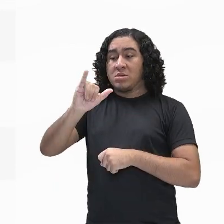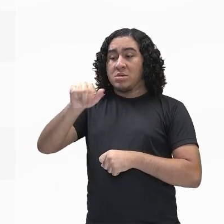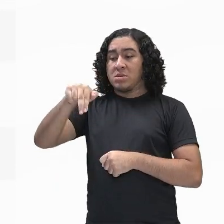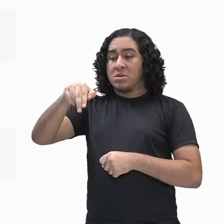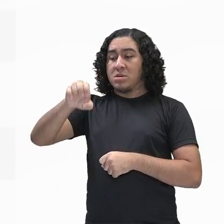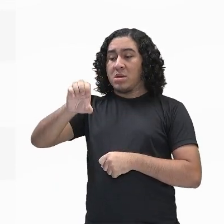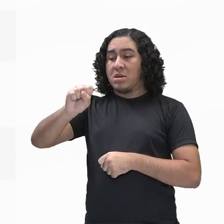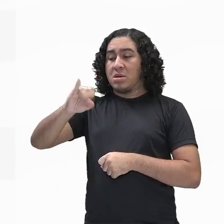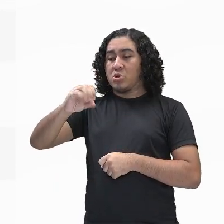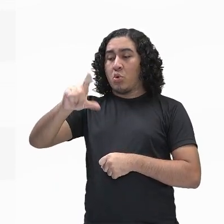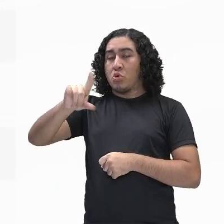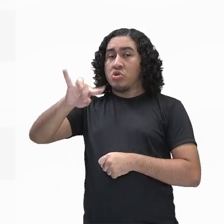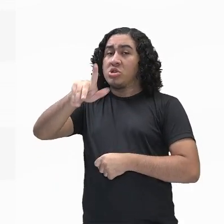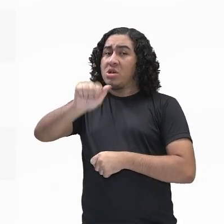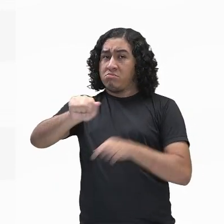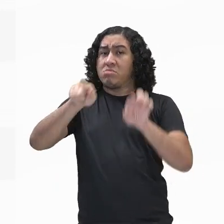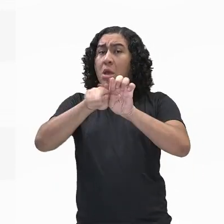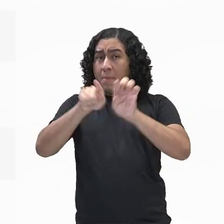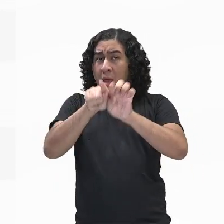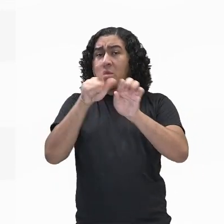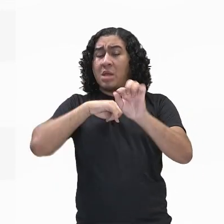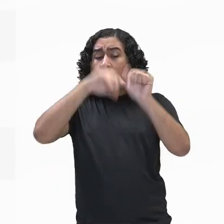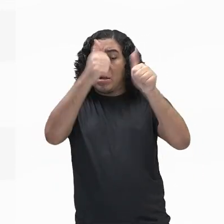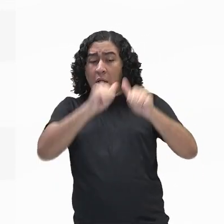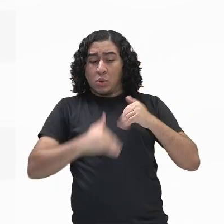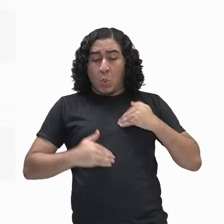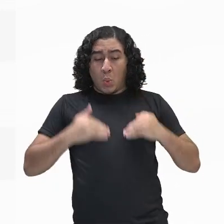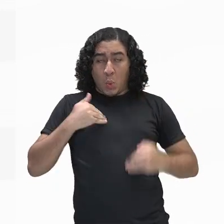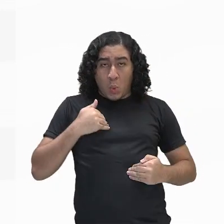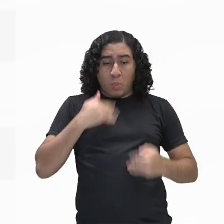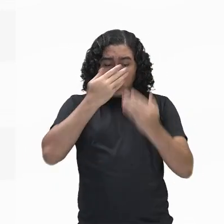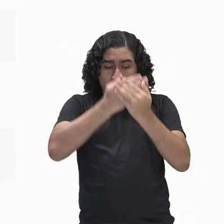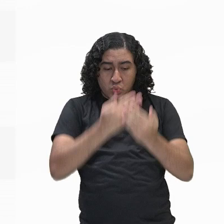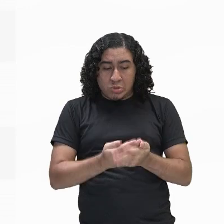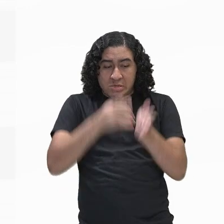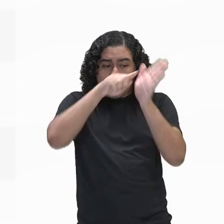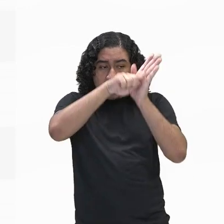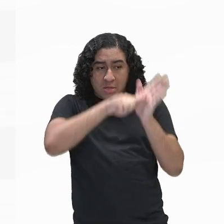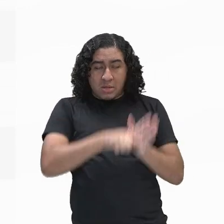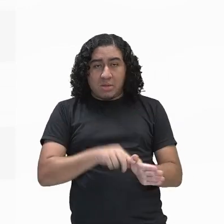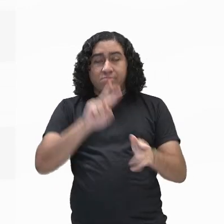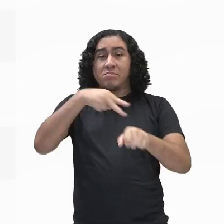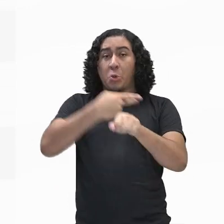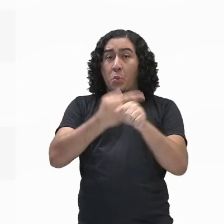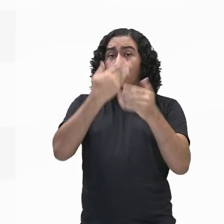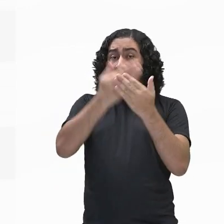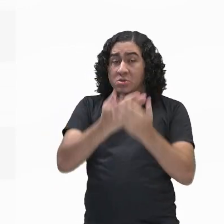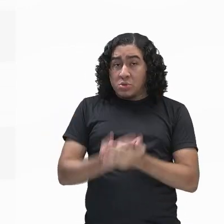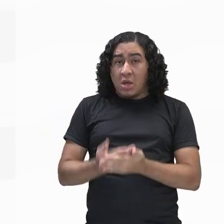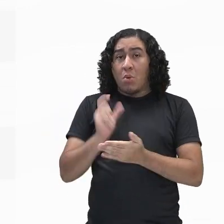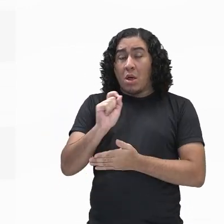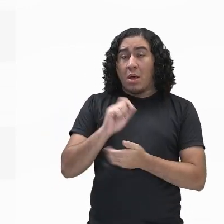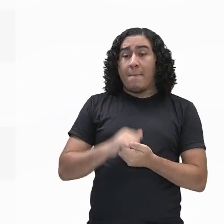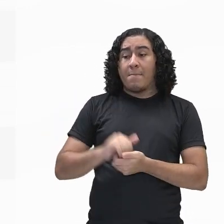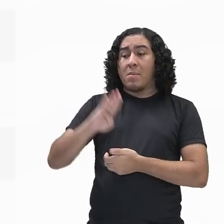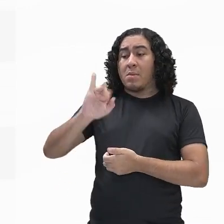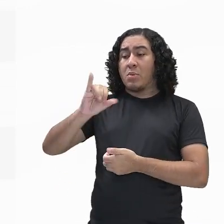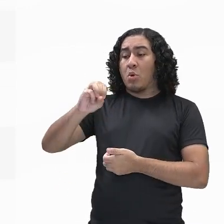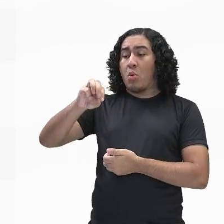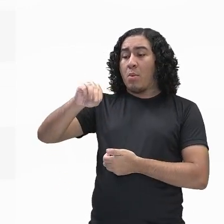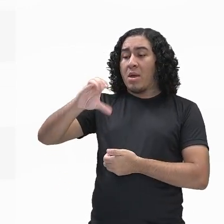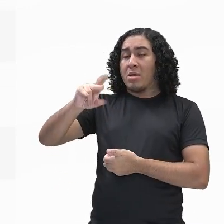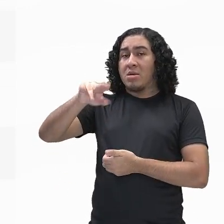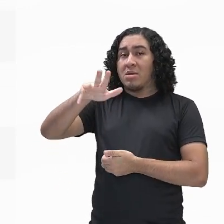vai aprofundar um pouquinho mais. Depois nós vamos entender alguns conceitos da biomecânica, para depois aplicarmos